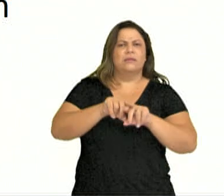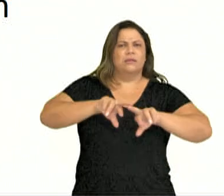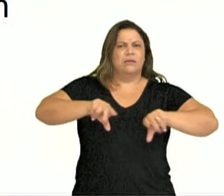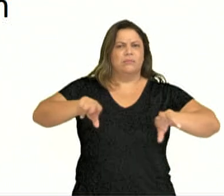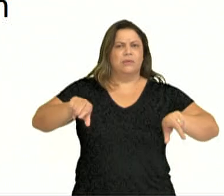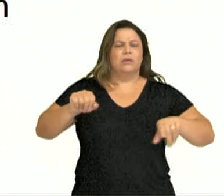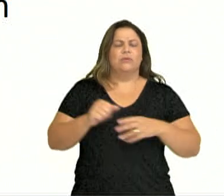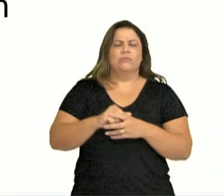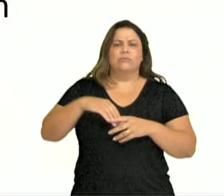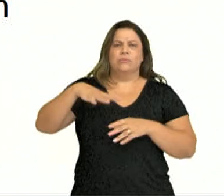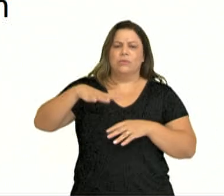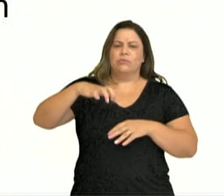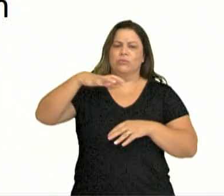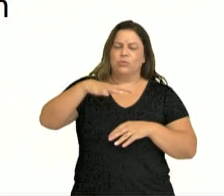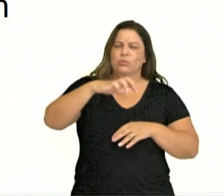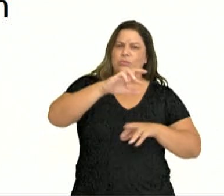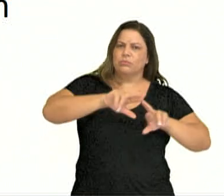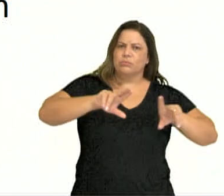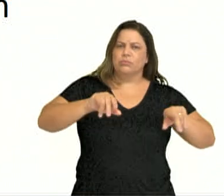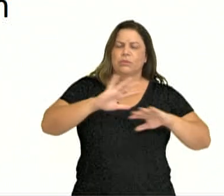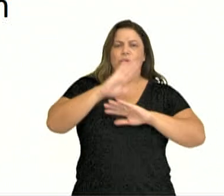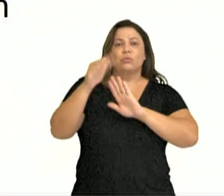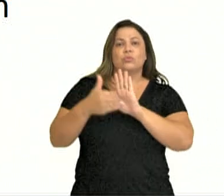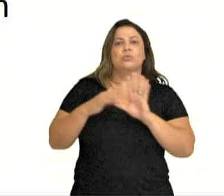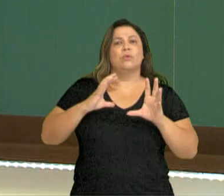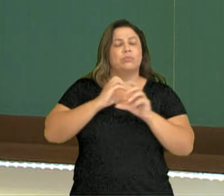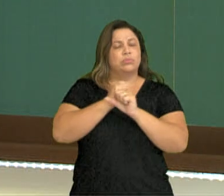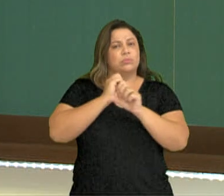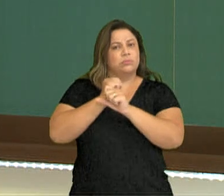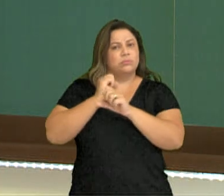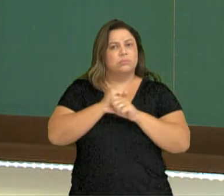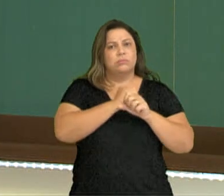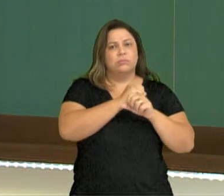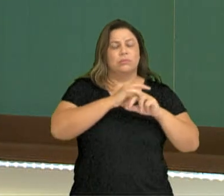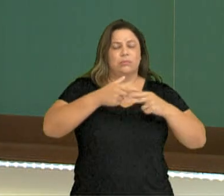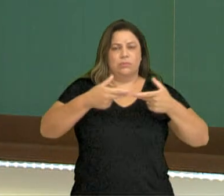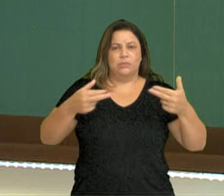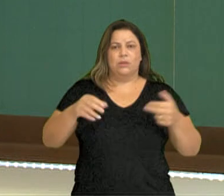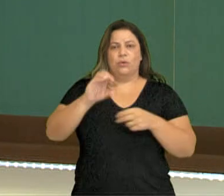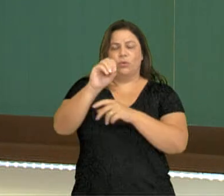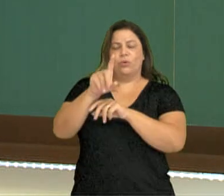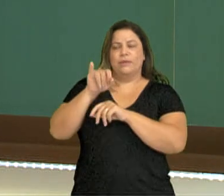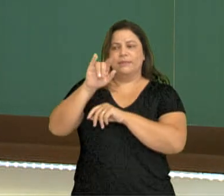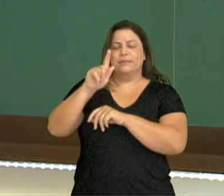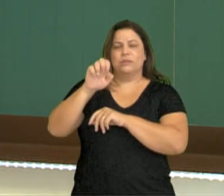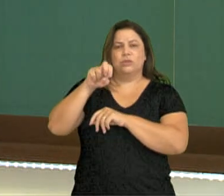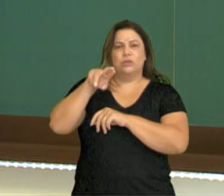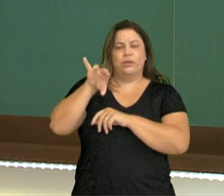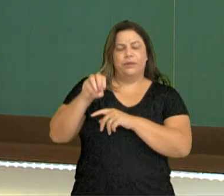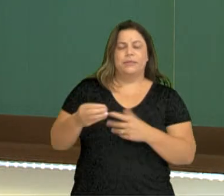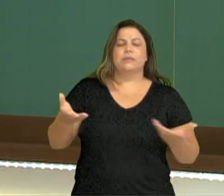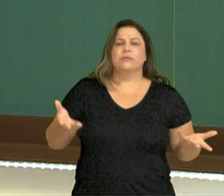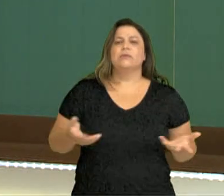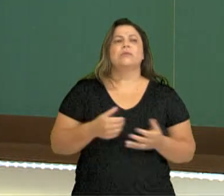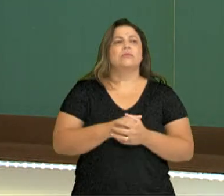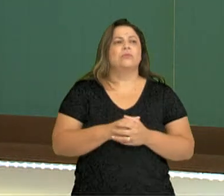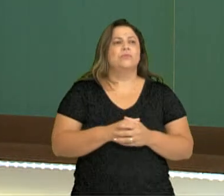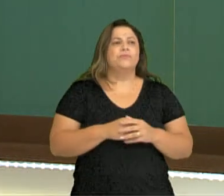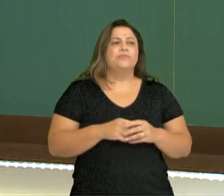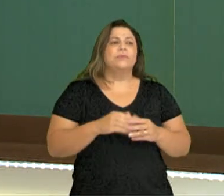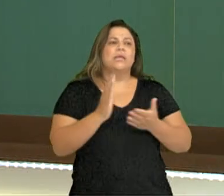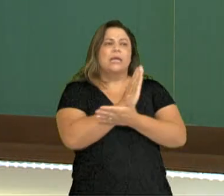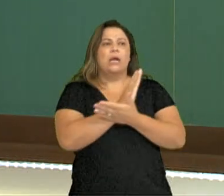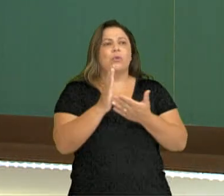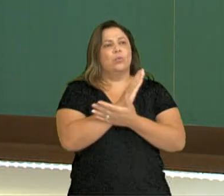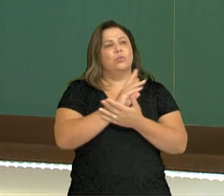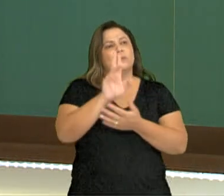as algas elas representam na sua totalidade, né, em relação à produção de oxigênio. E alguns seres são utilizados